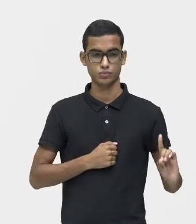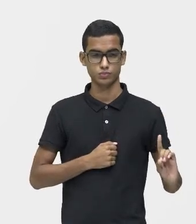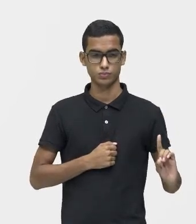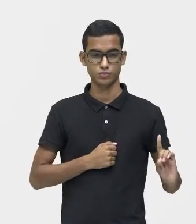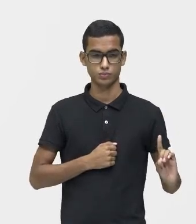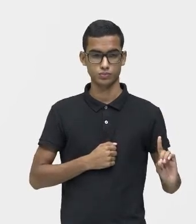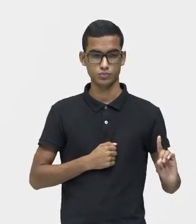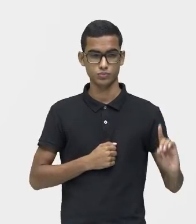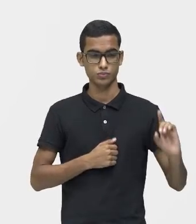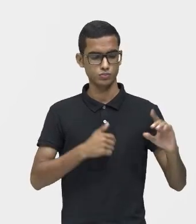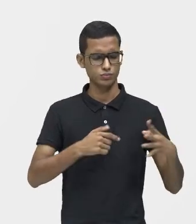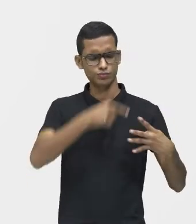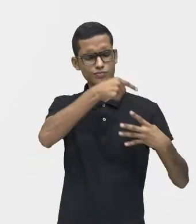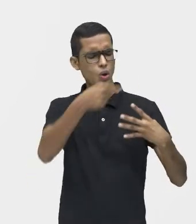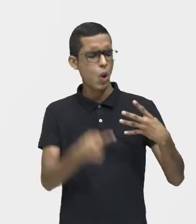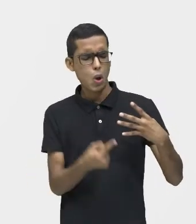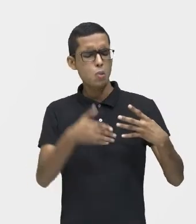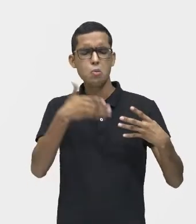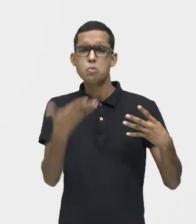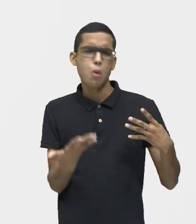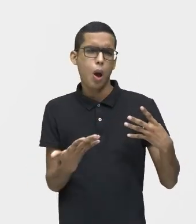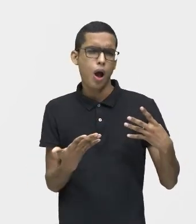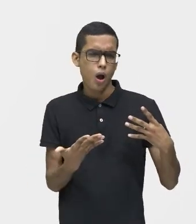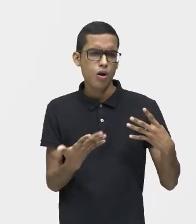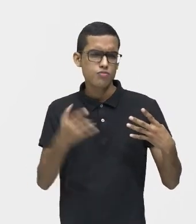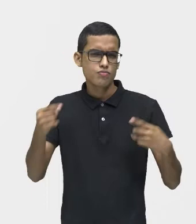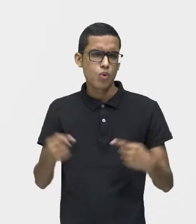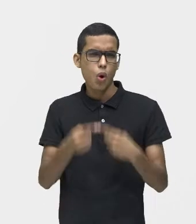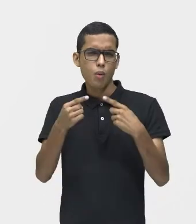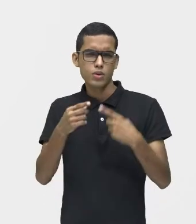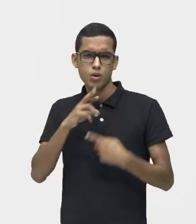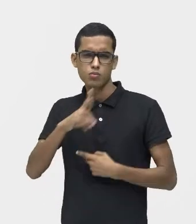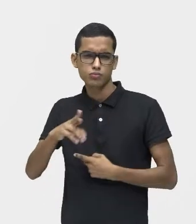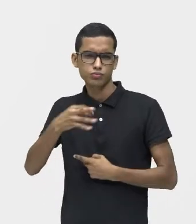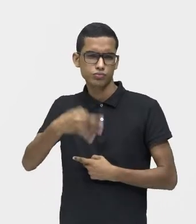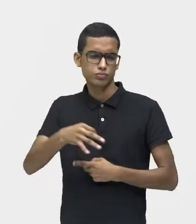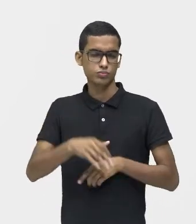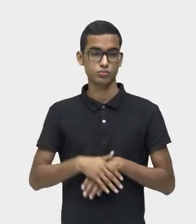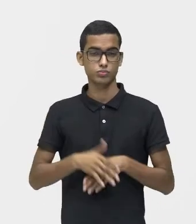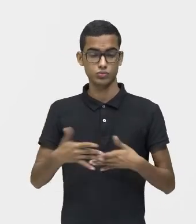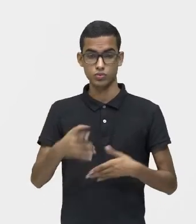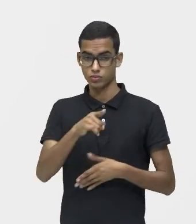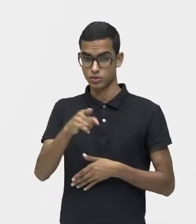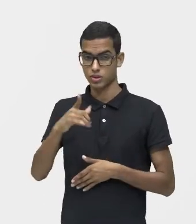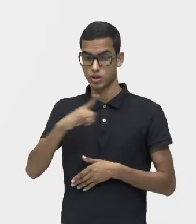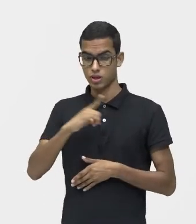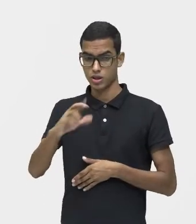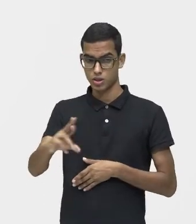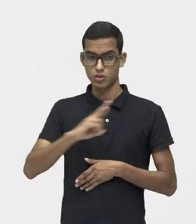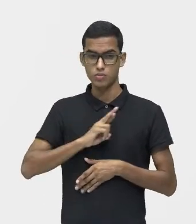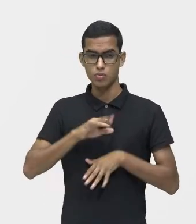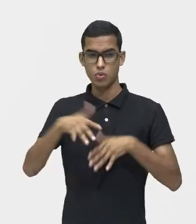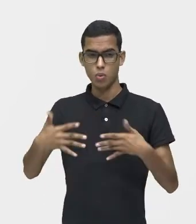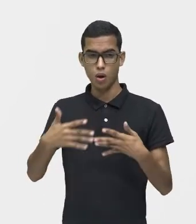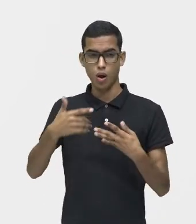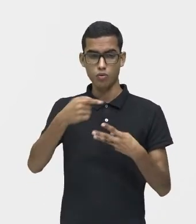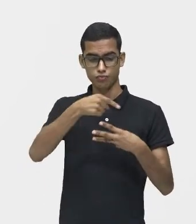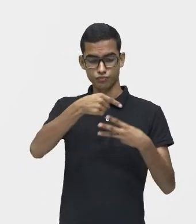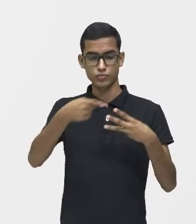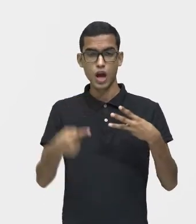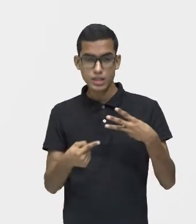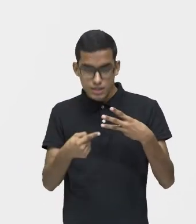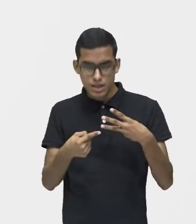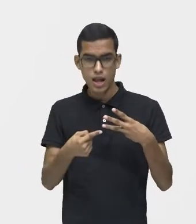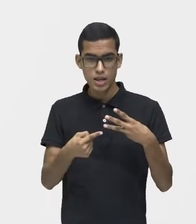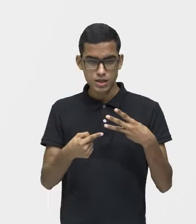jejuno, duodeno e íleo. Né? Então, a gente tem as 4 alternativas e vocês deveriam responder, nesse caso, quais são as 3 que fazem